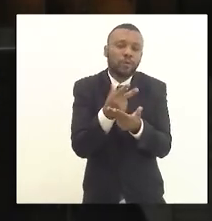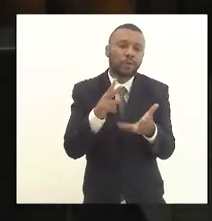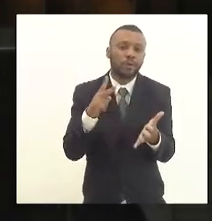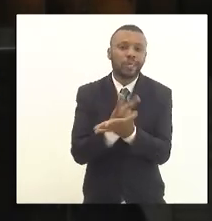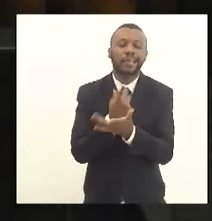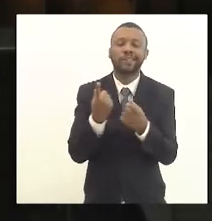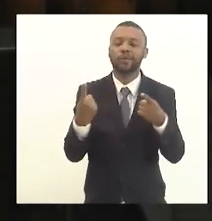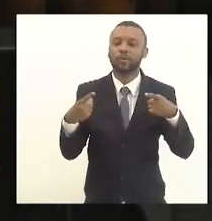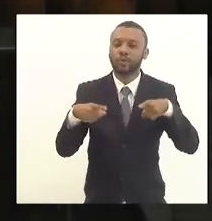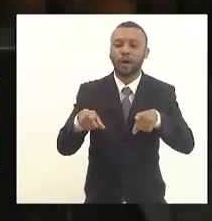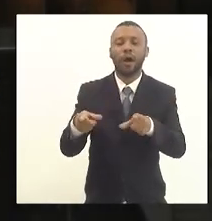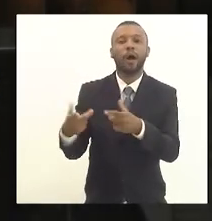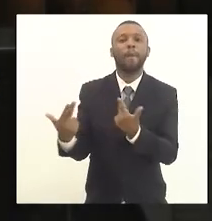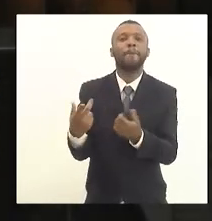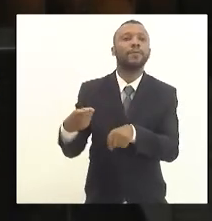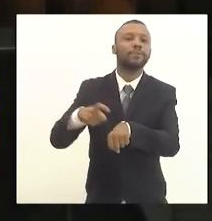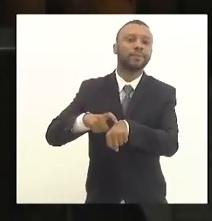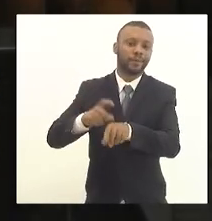Deputado,